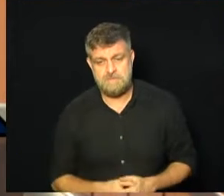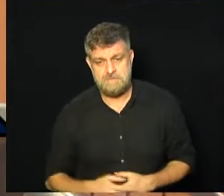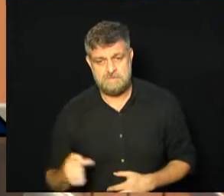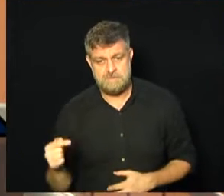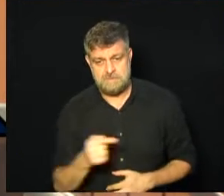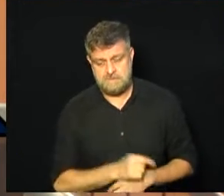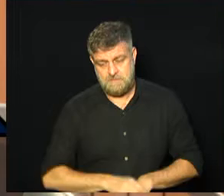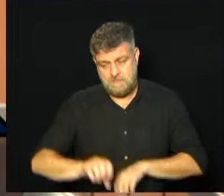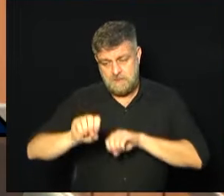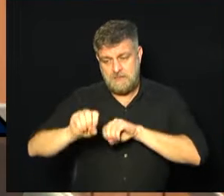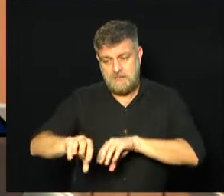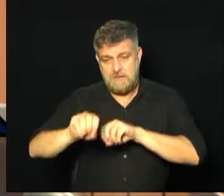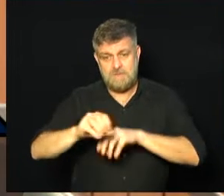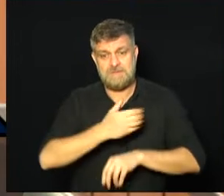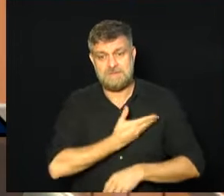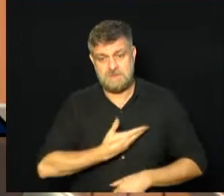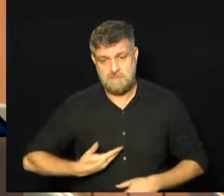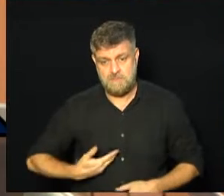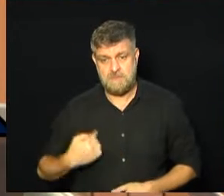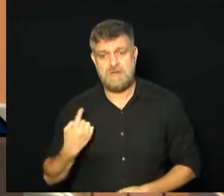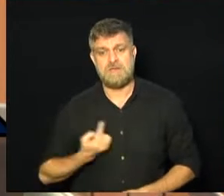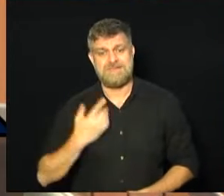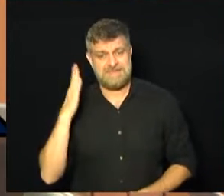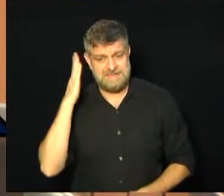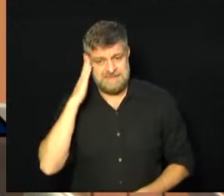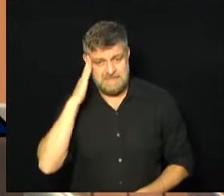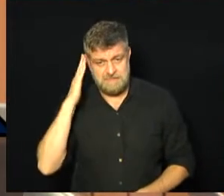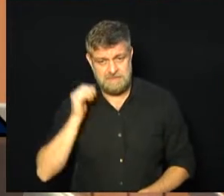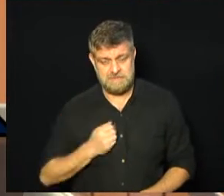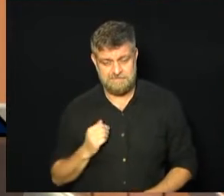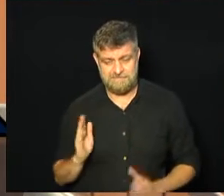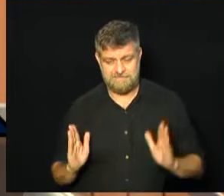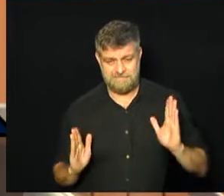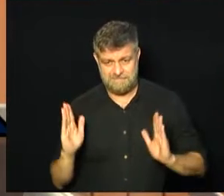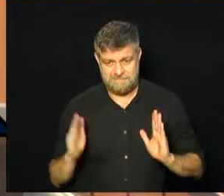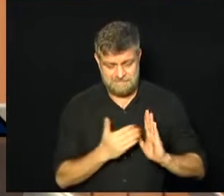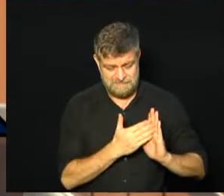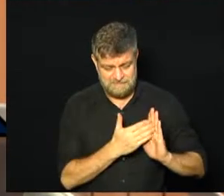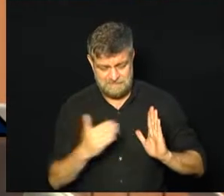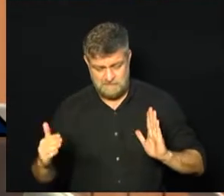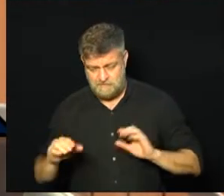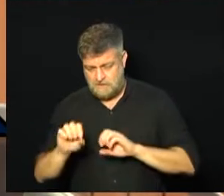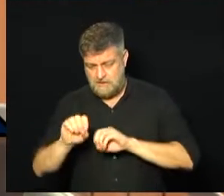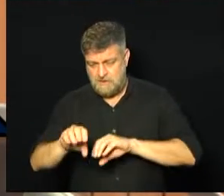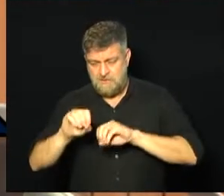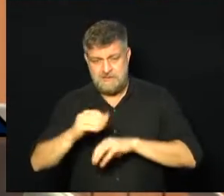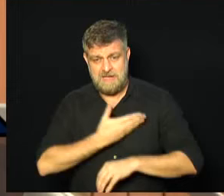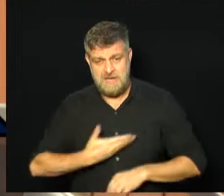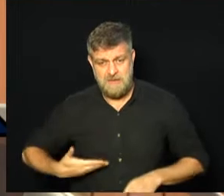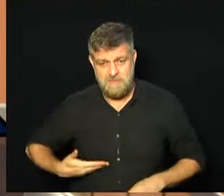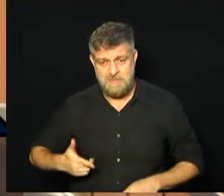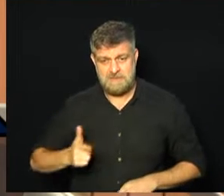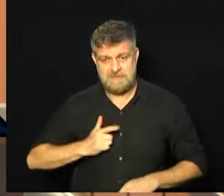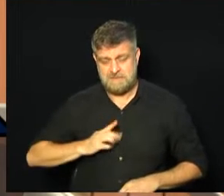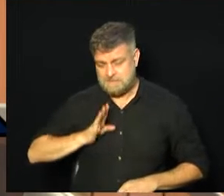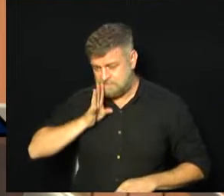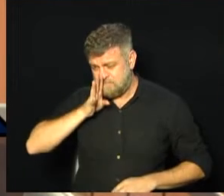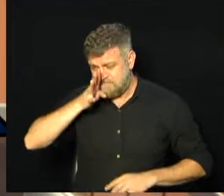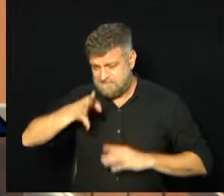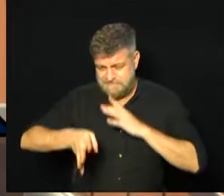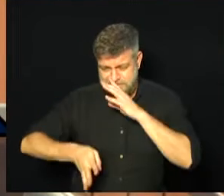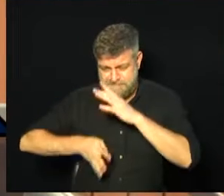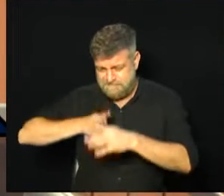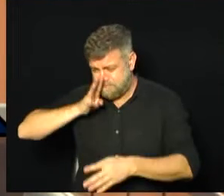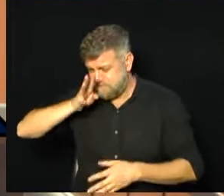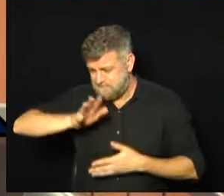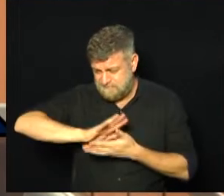educação pública. A gente sabe que, no último período, a educação pública ela tem sofrido vários ataques, né, que